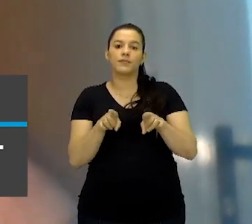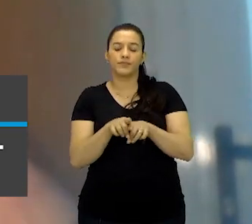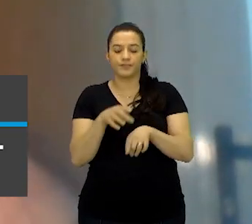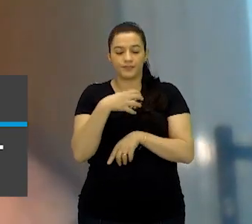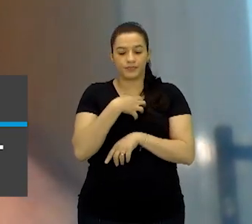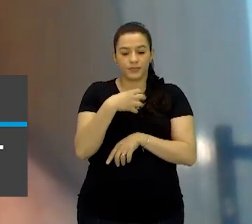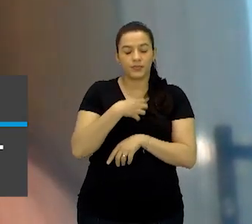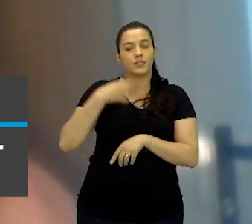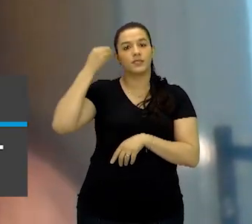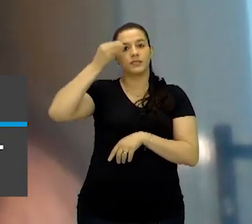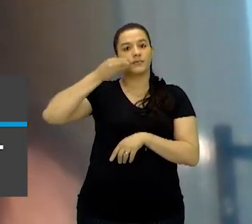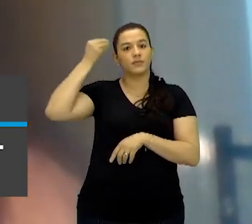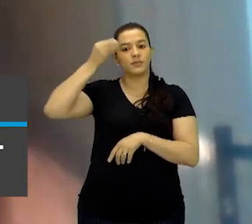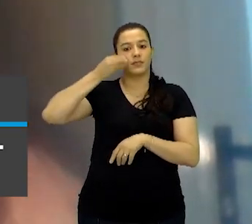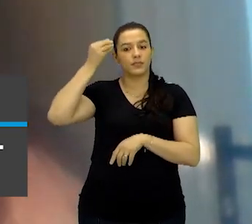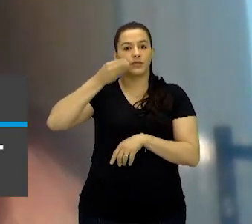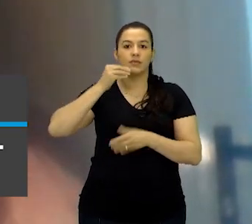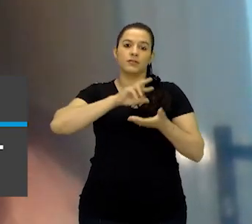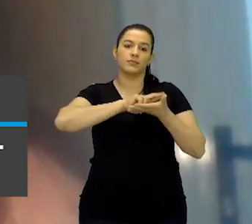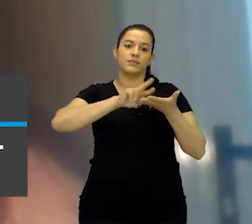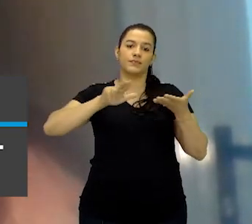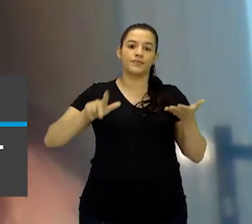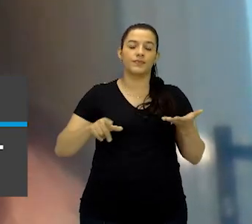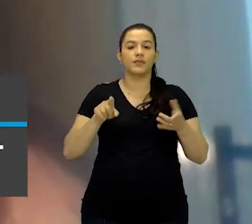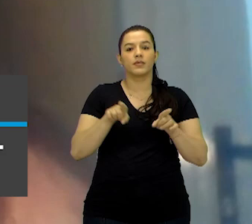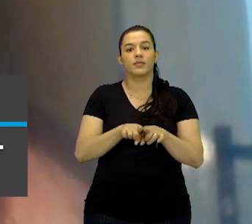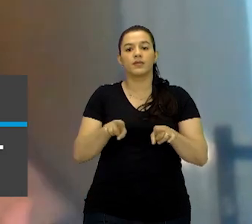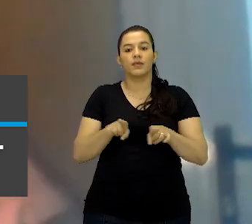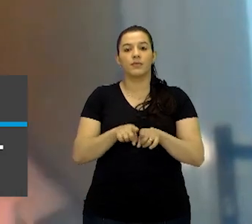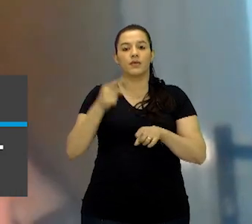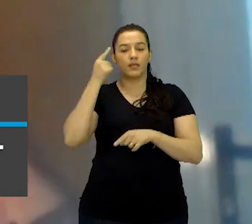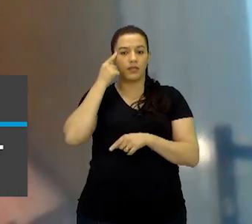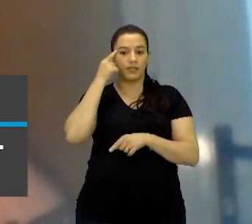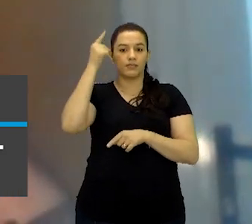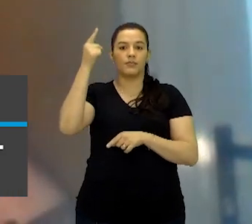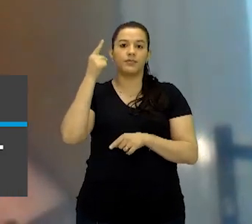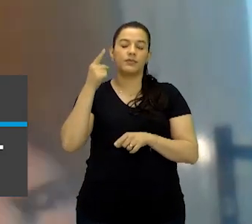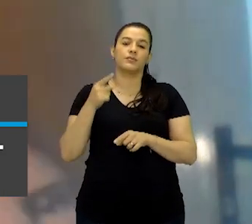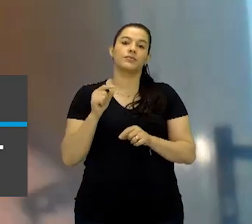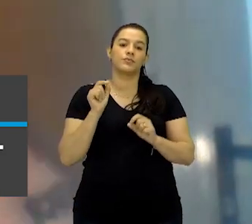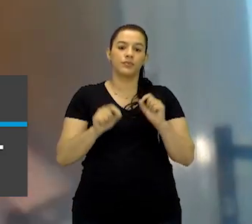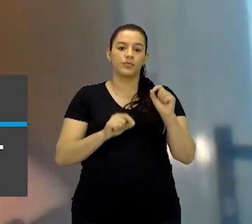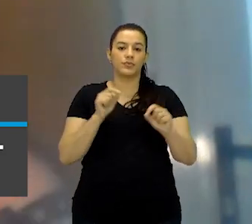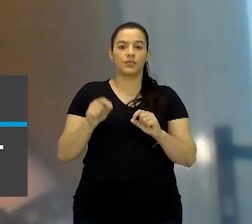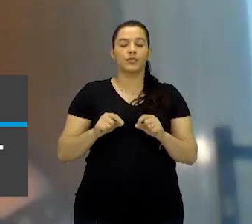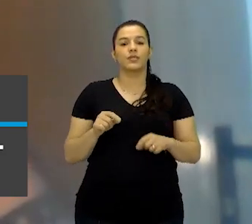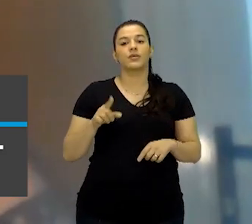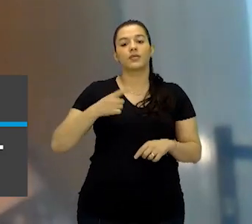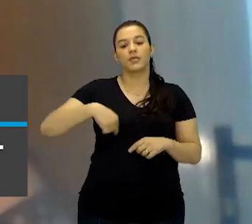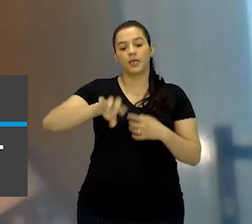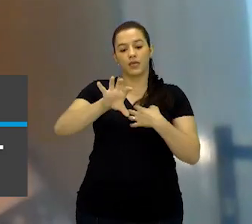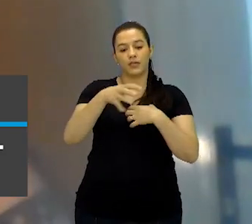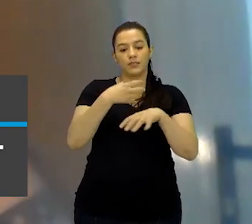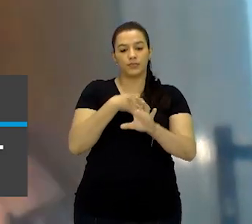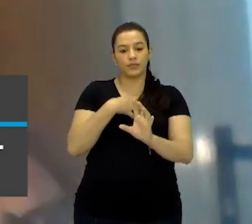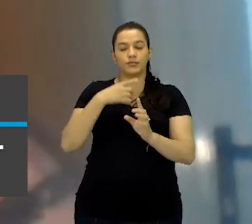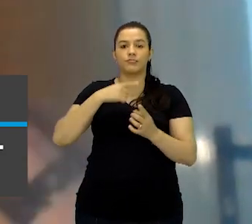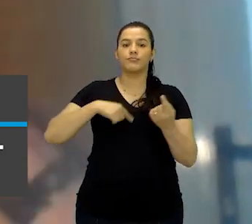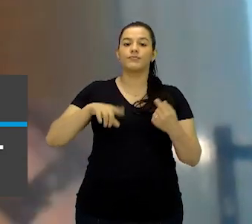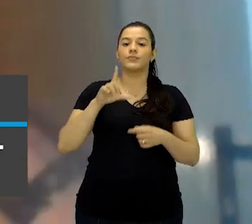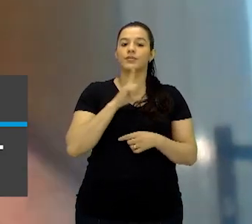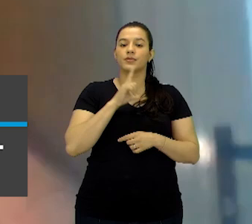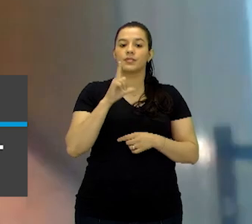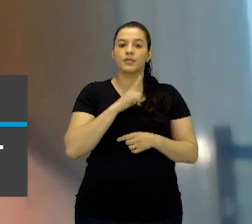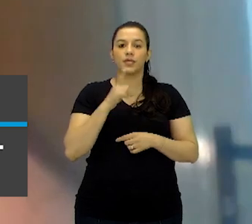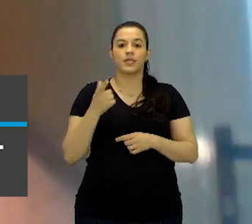sentimentos, experiências e se lembrando, né, de que a empatia envolve o